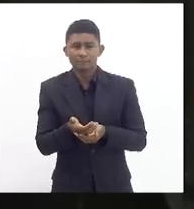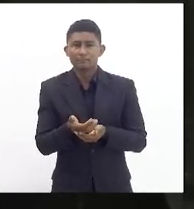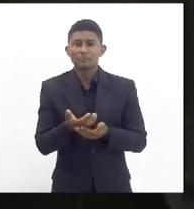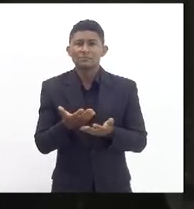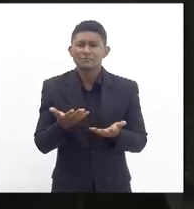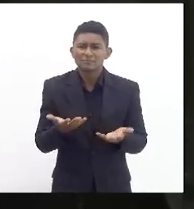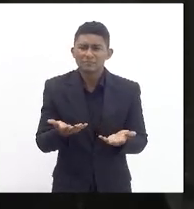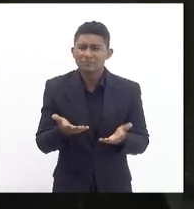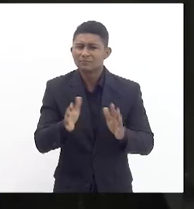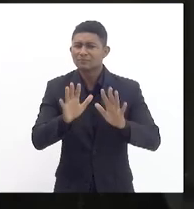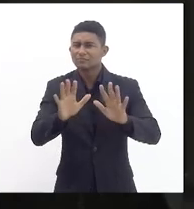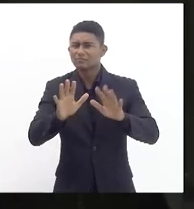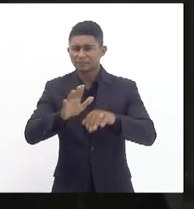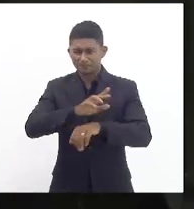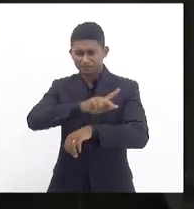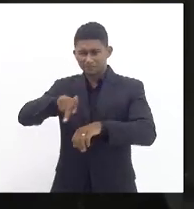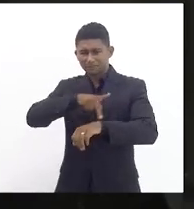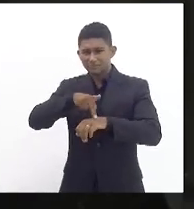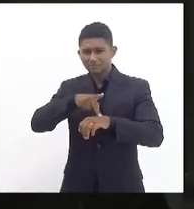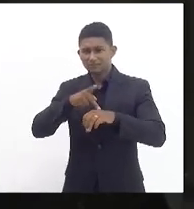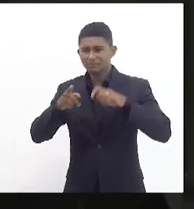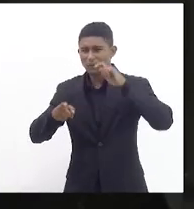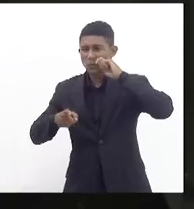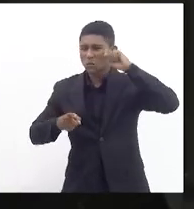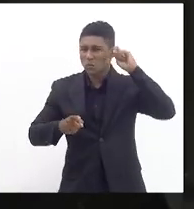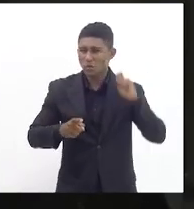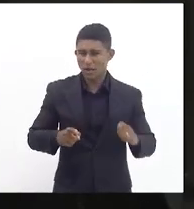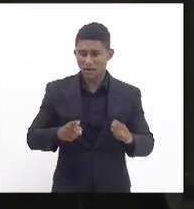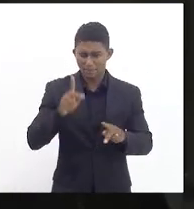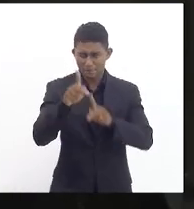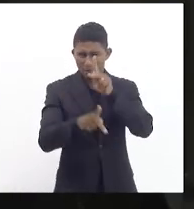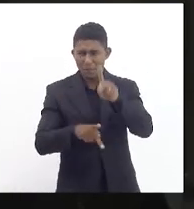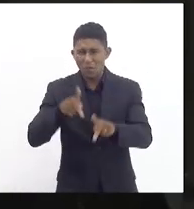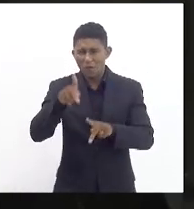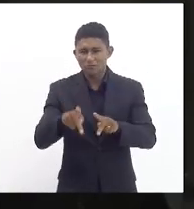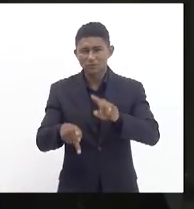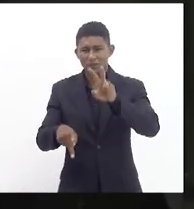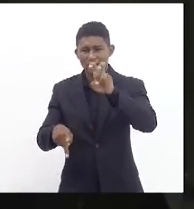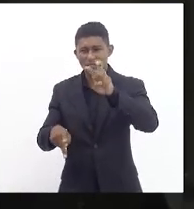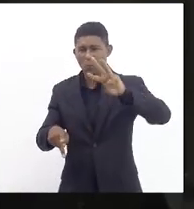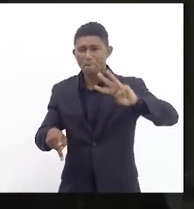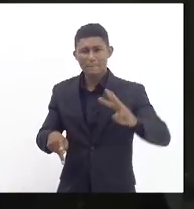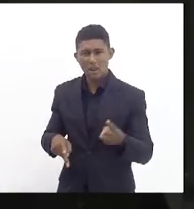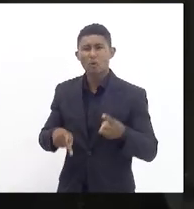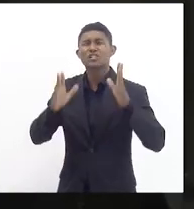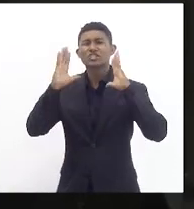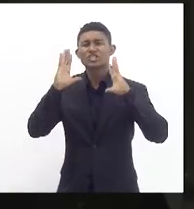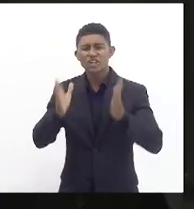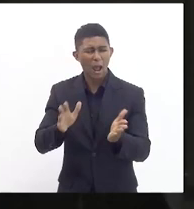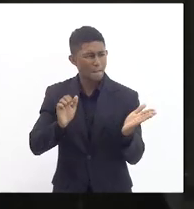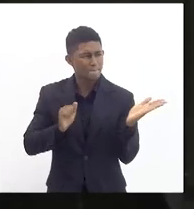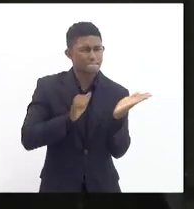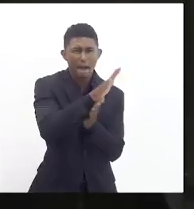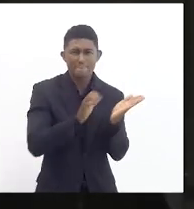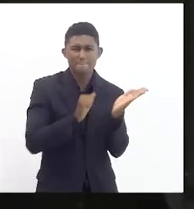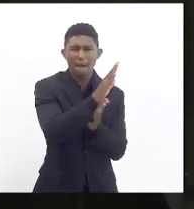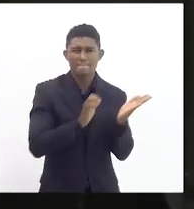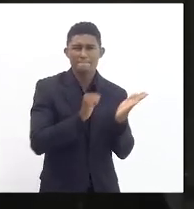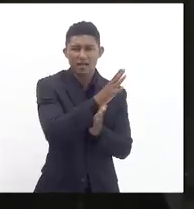milhões de ucranianos já foram expulsos da sua terra. As cidades estão